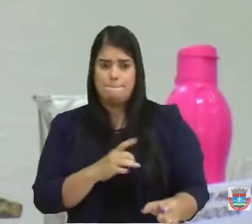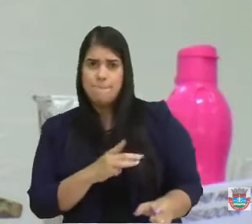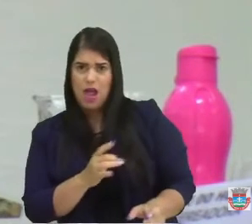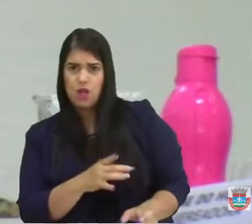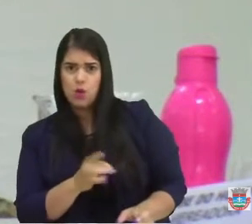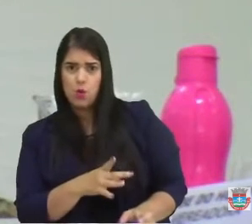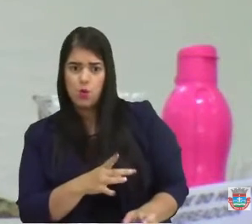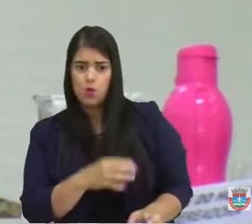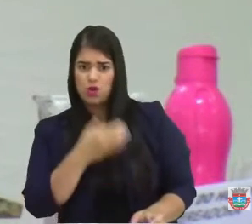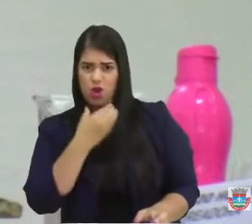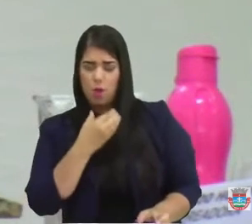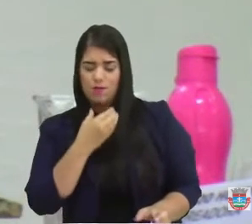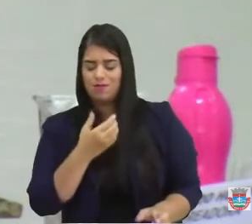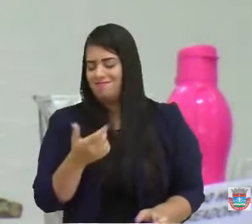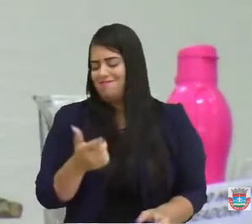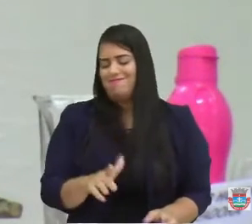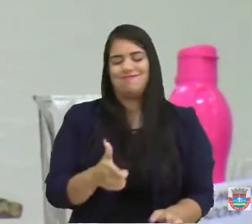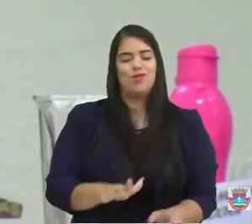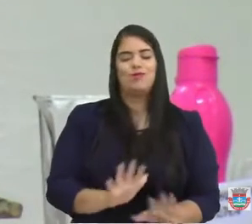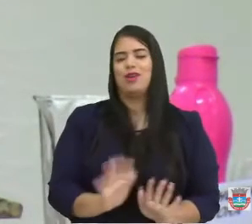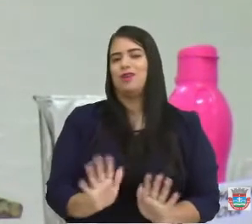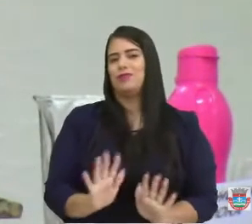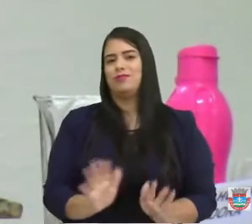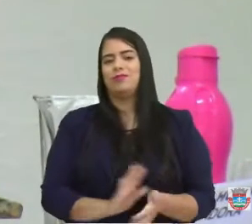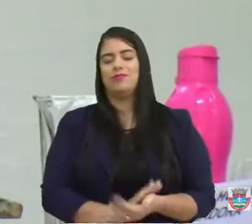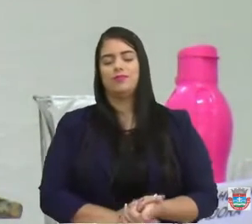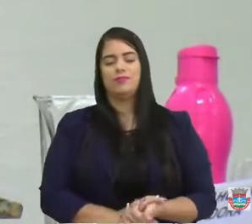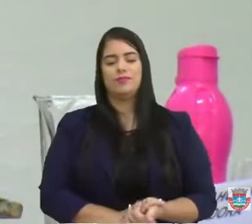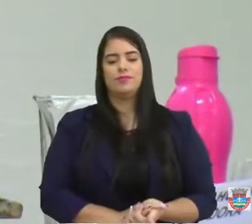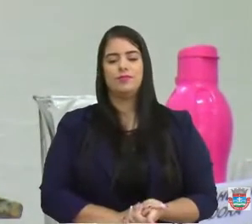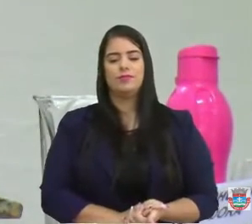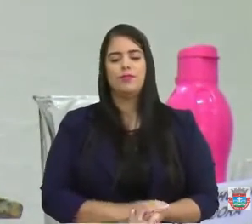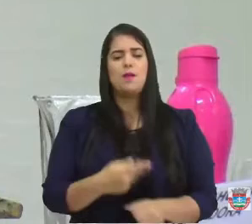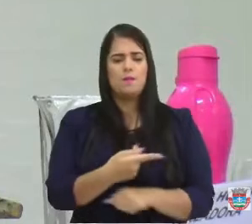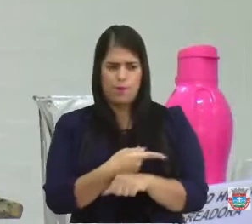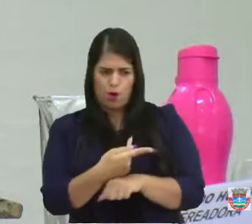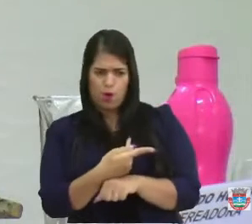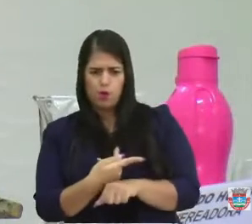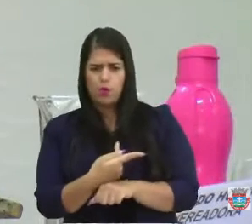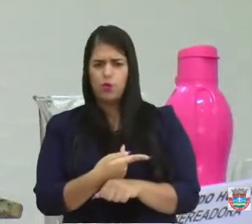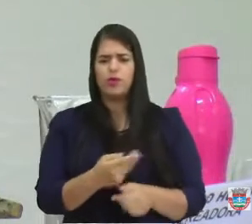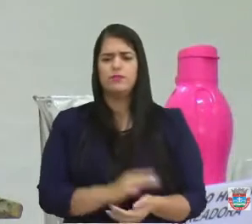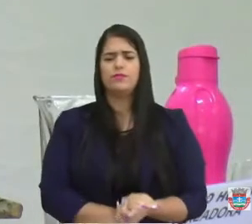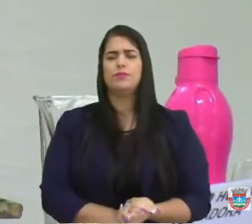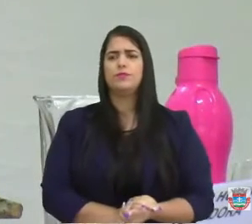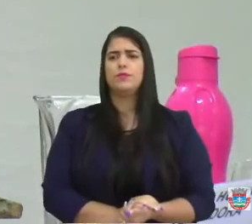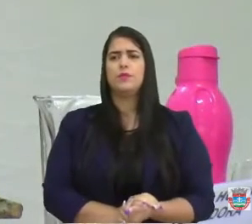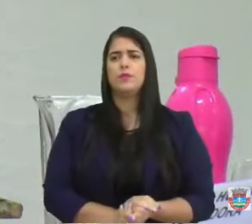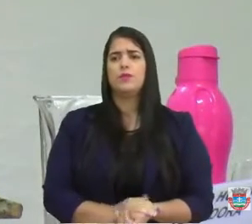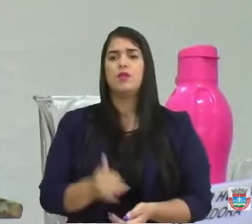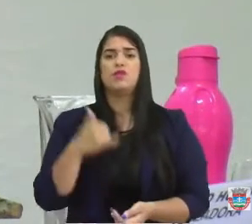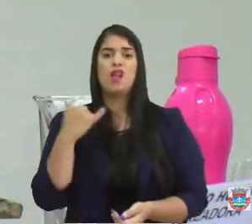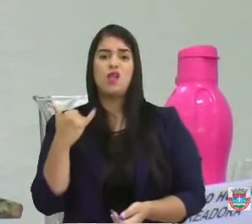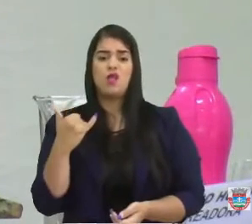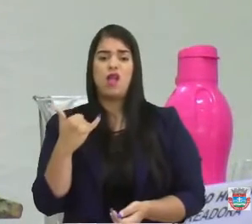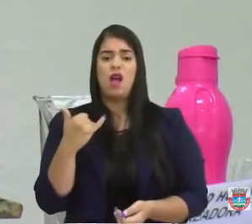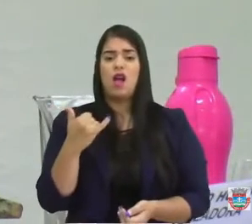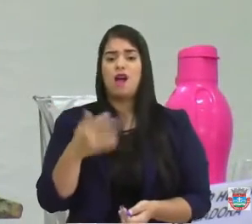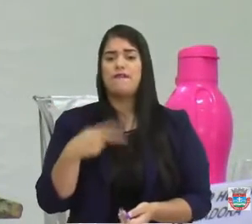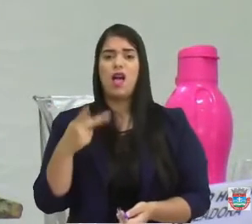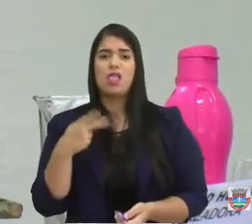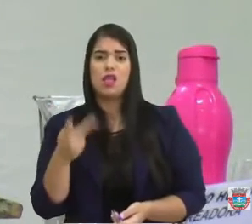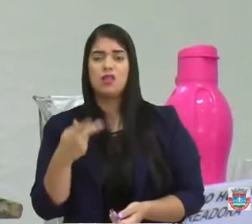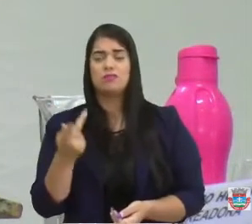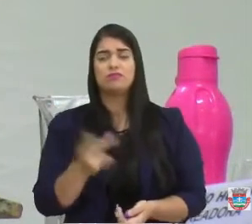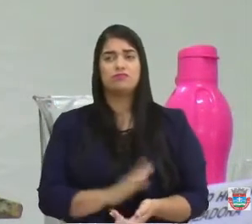história? Aí você que fica babando, conversando merda aí, pode me procurar, me procure. Fica por detrás do celular conversando besteira não. Porque quando eu quero dizer uma coisa na cara do